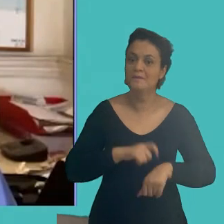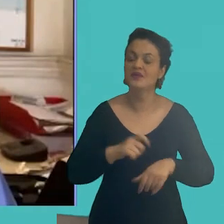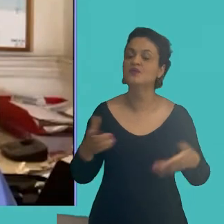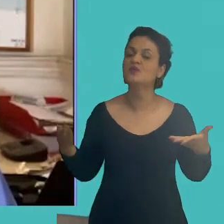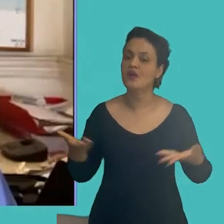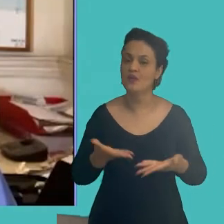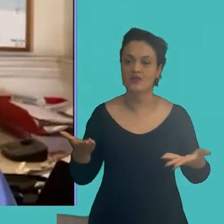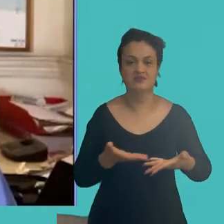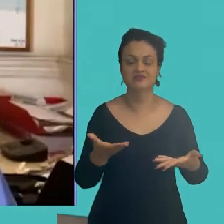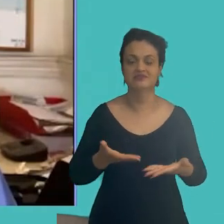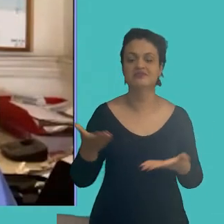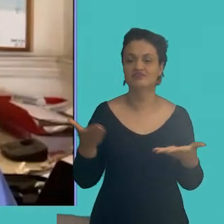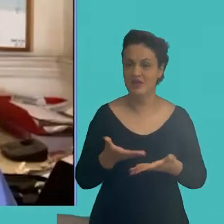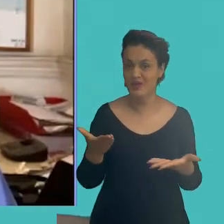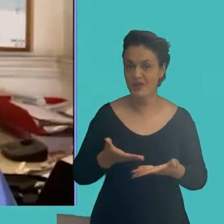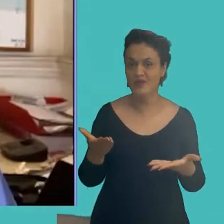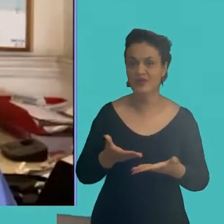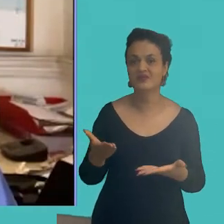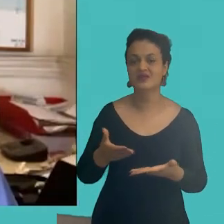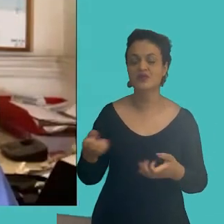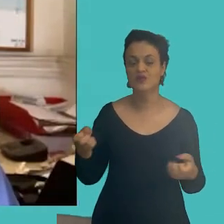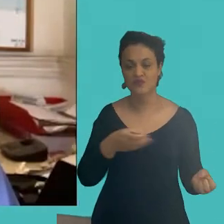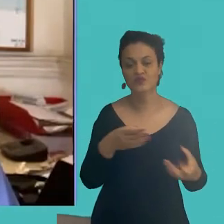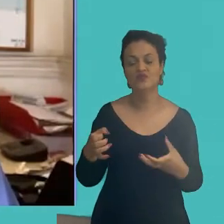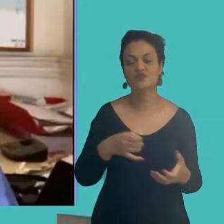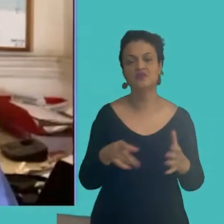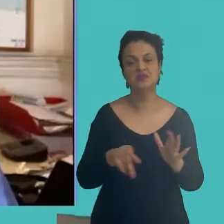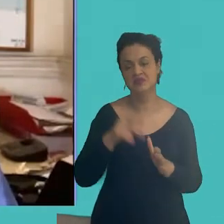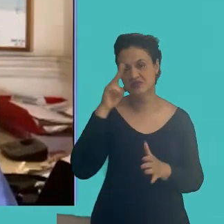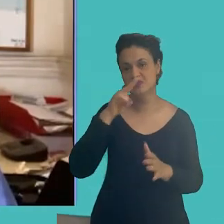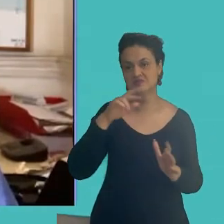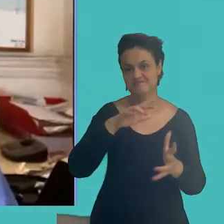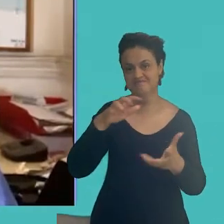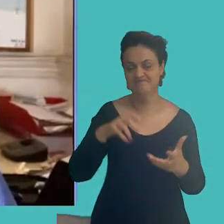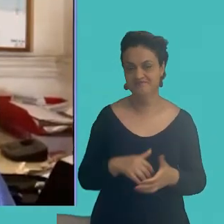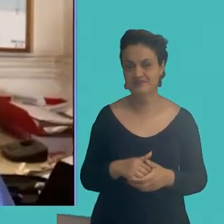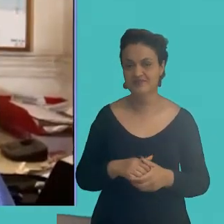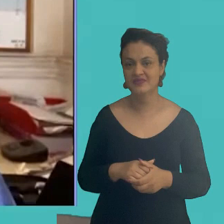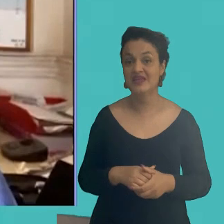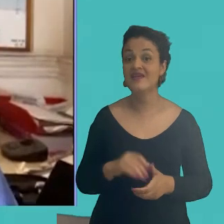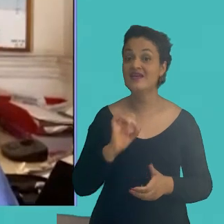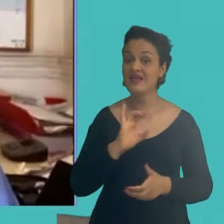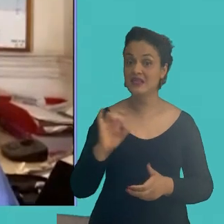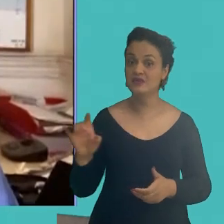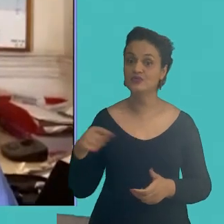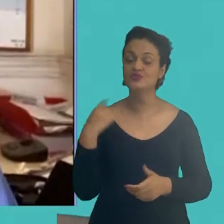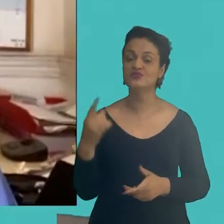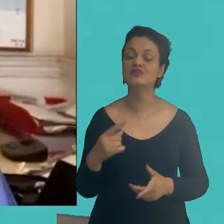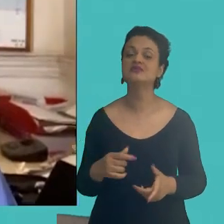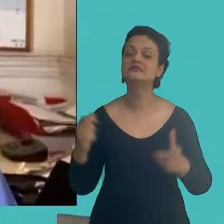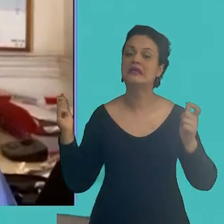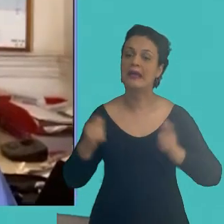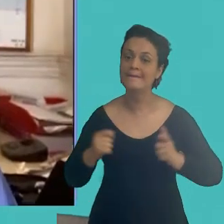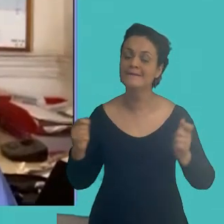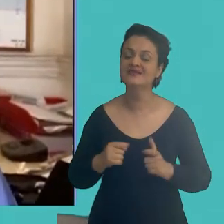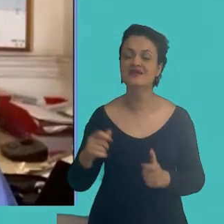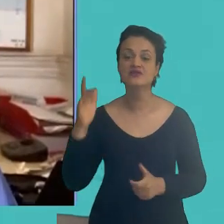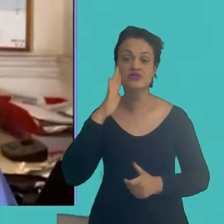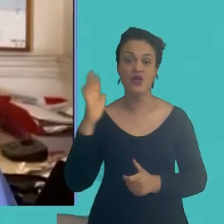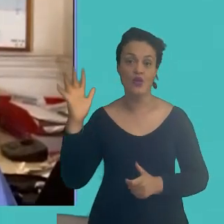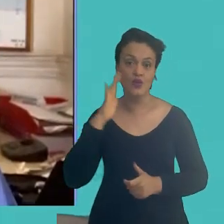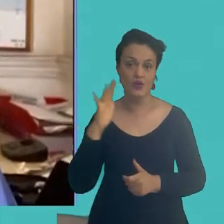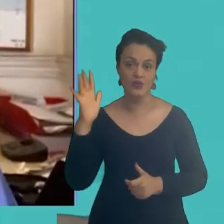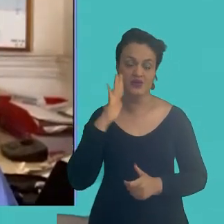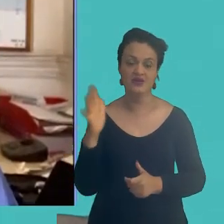um fato absolutamente novo na história da humanidade, que cada um de nós tem a capacidade teórica de conversar